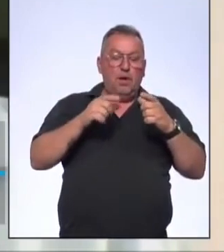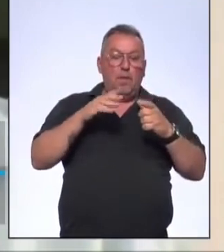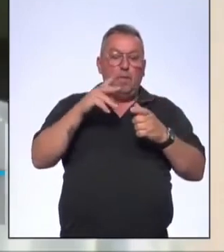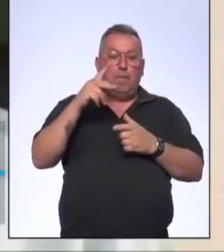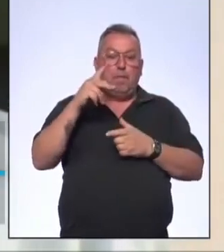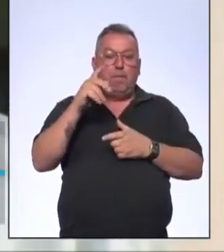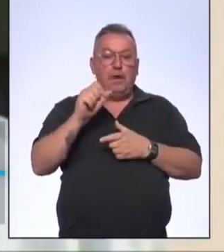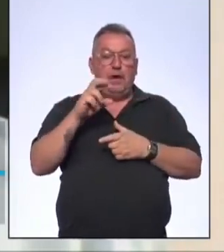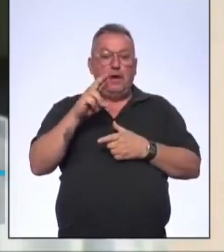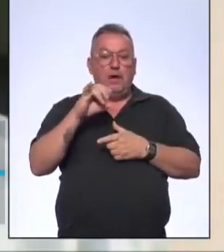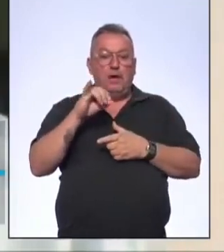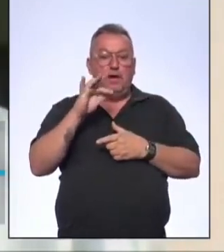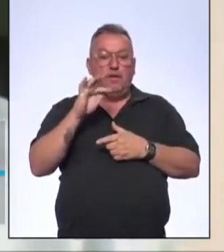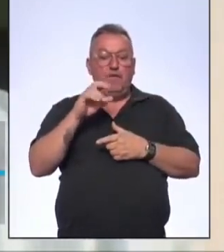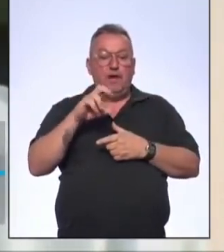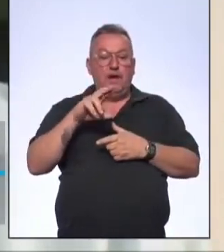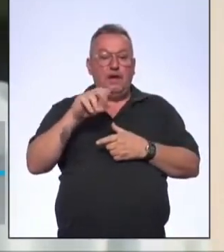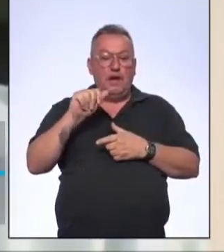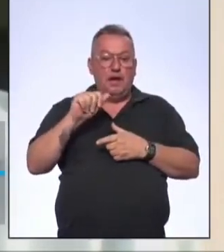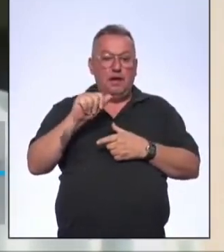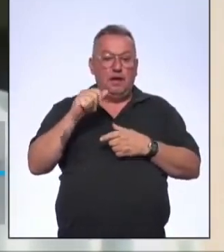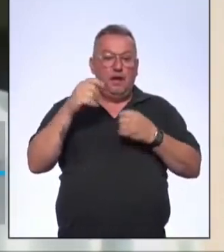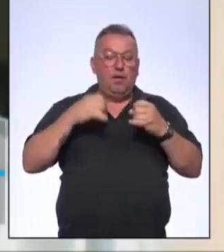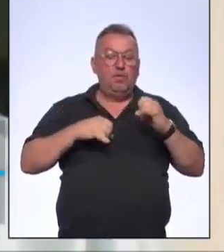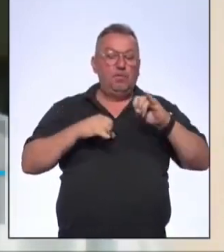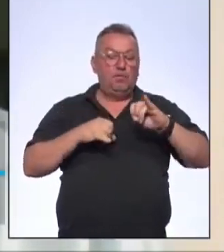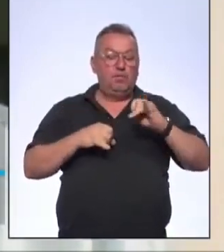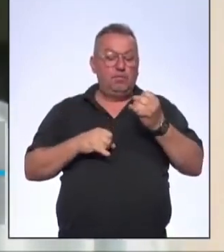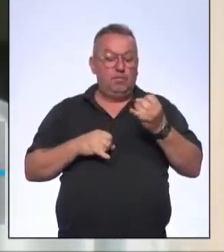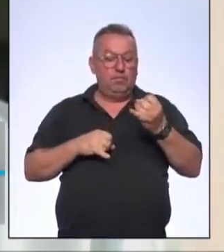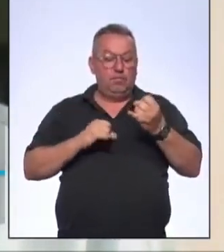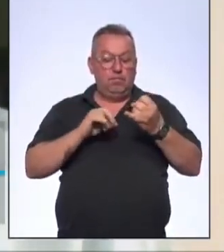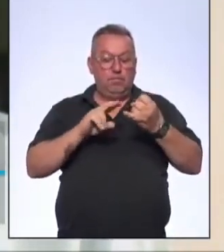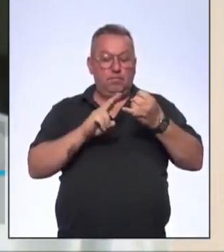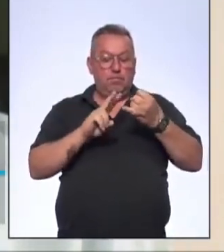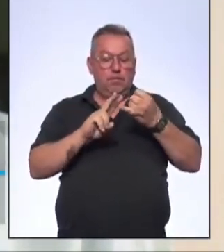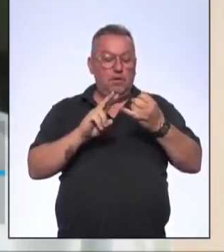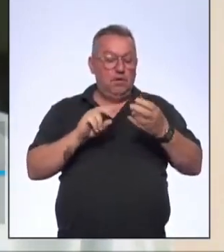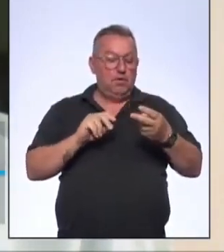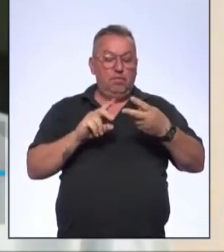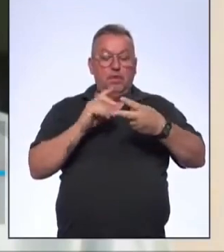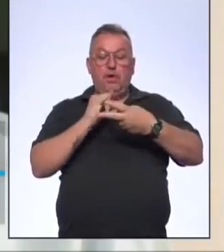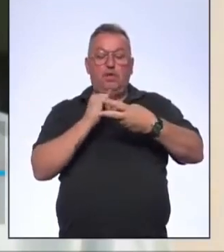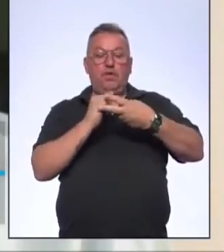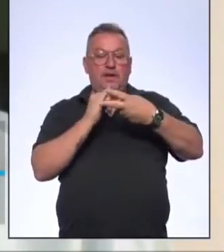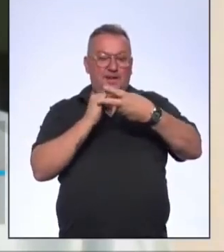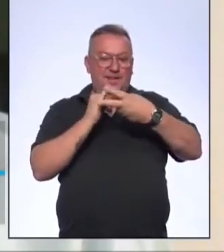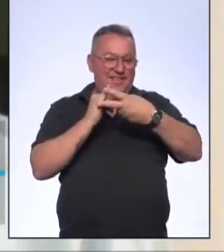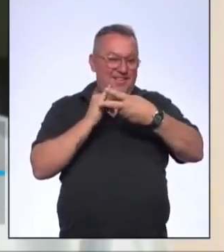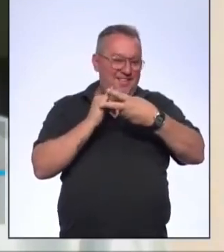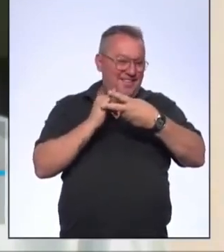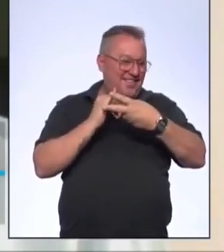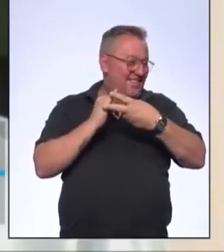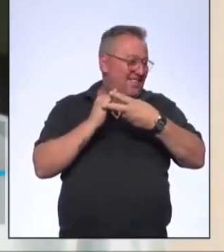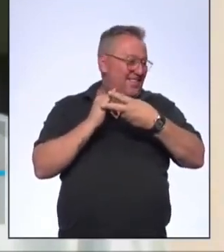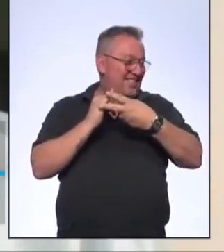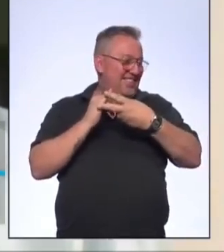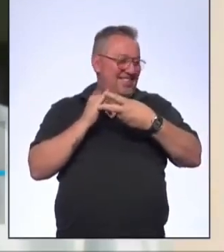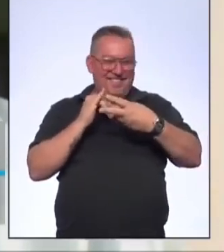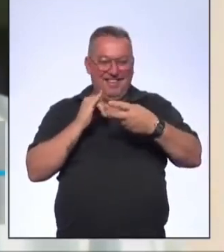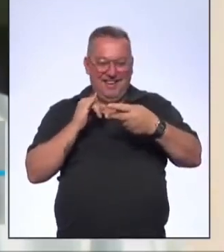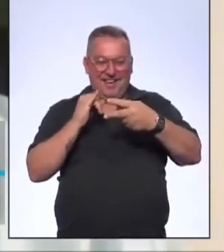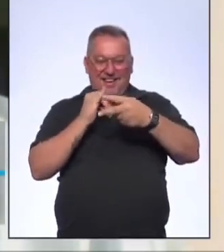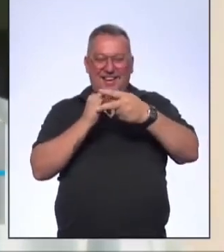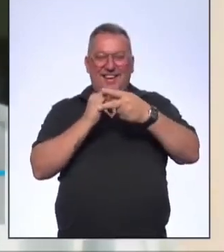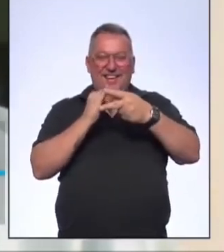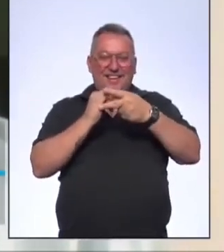São Paulo, tá? Um lugar chamado Itaim Paulista, é bem longe do centro de São Paulo. Então, mas não é periférico porque